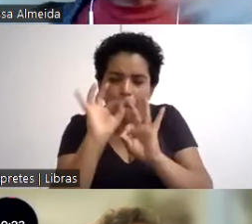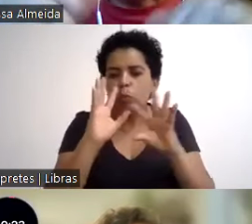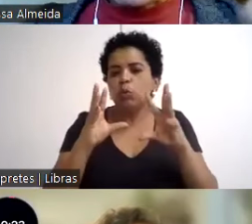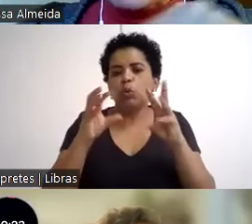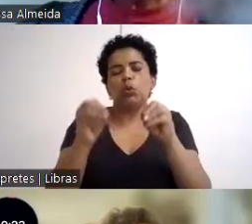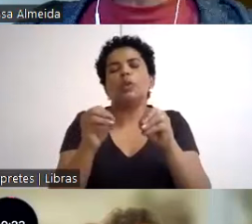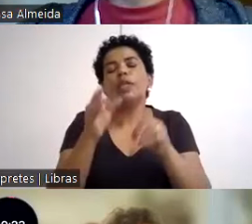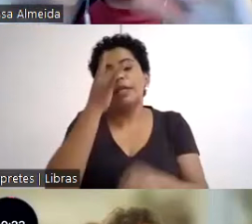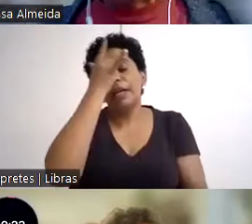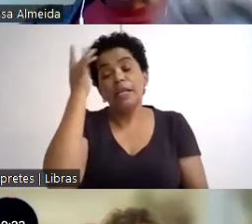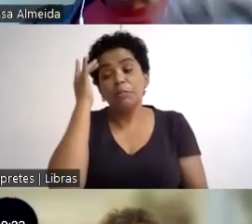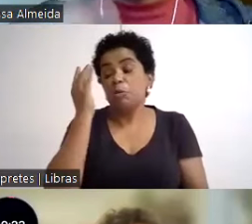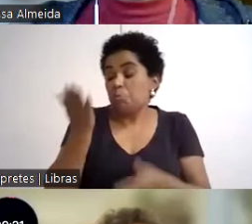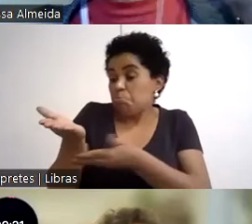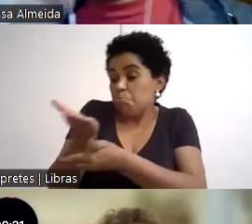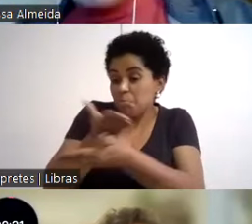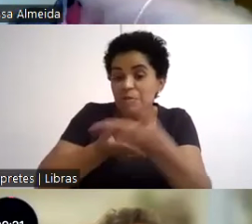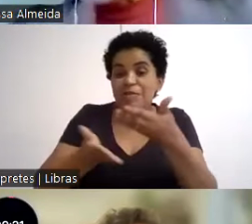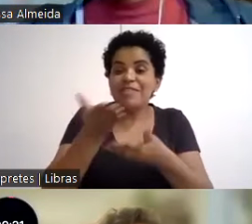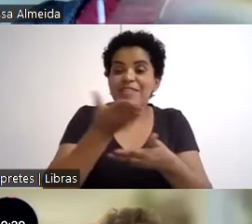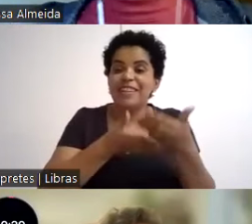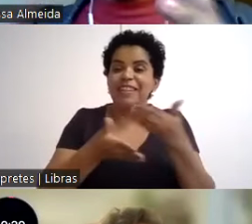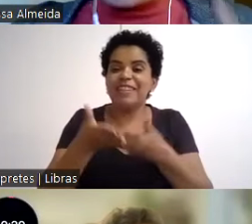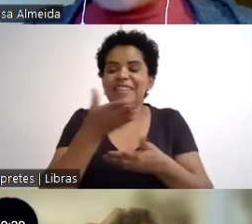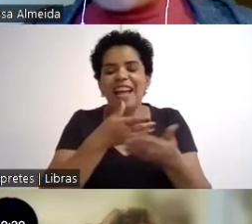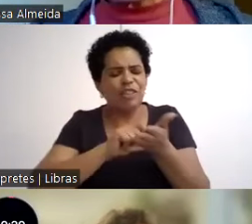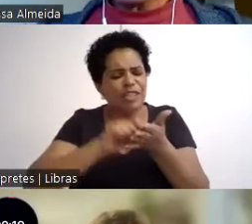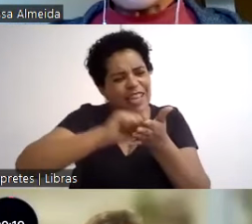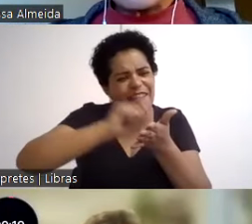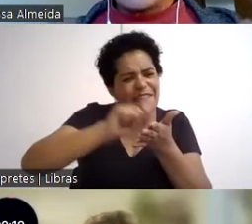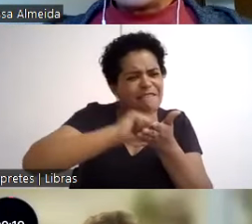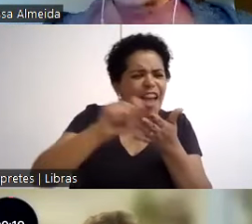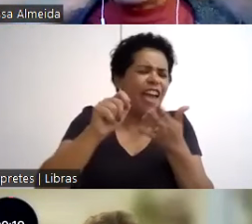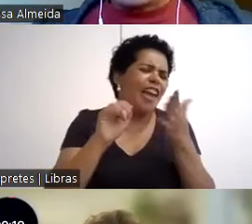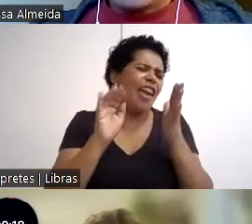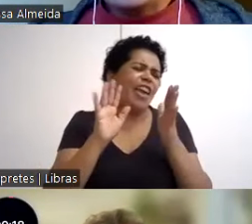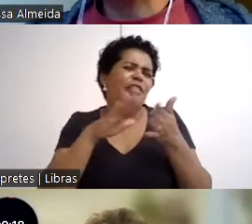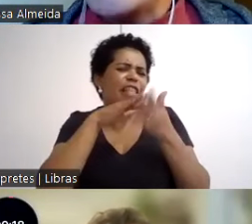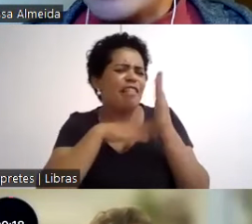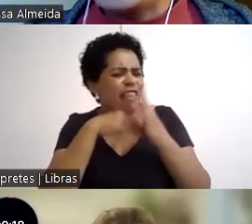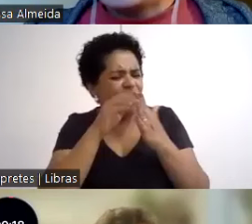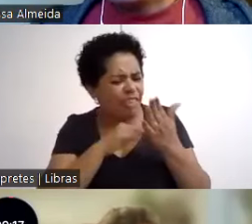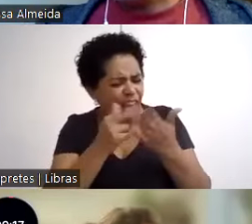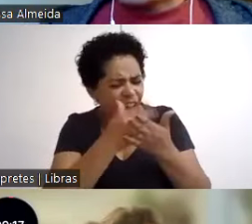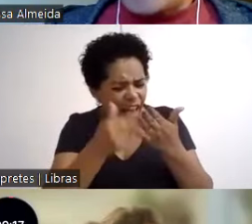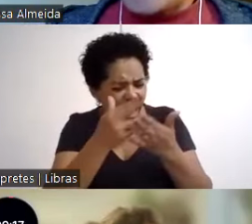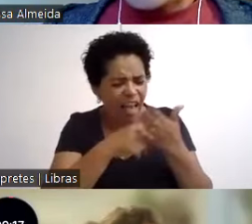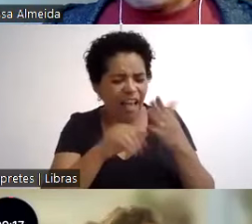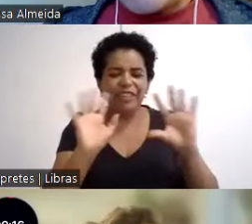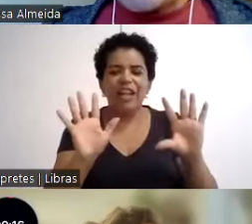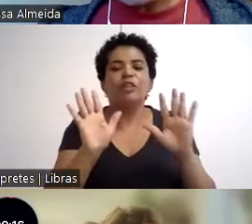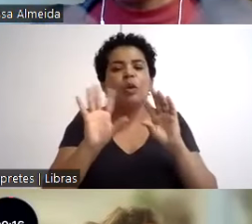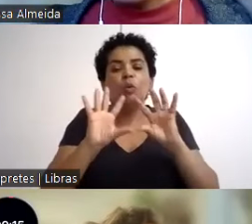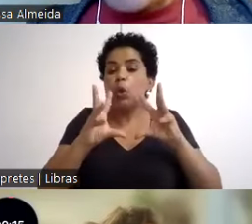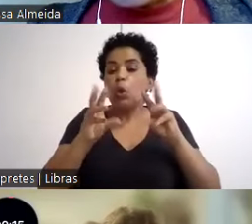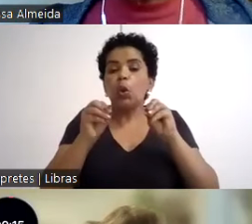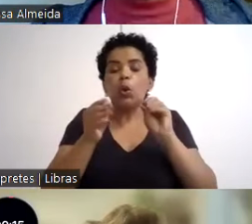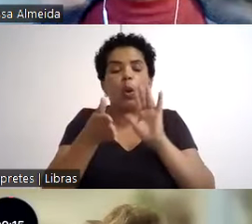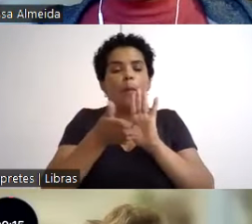podiam interagir com ele, podiam pintar, rabiscar, enfim. Então, ele tem toda uma proposta também, né,